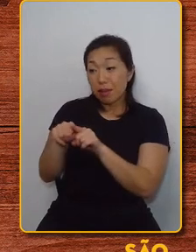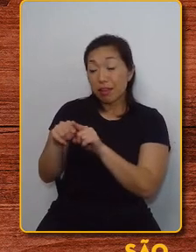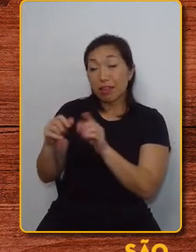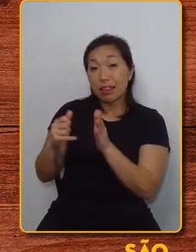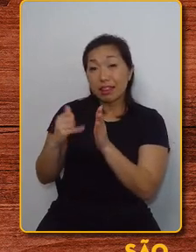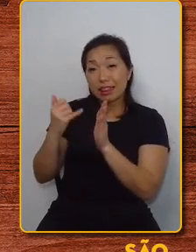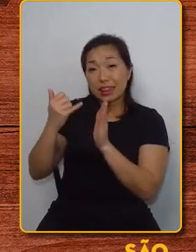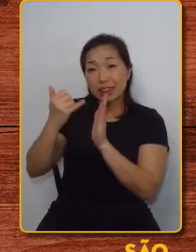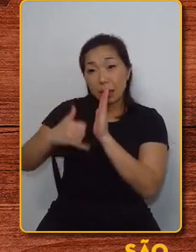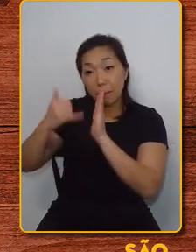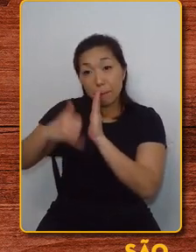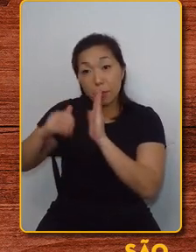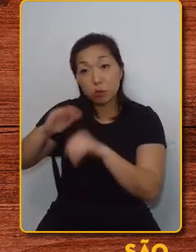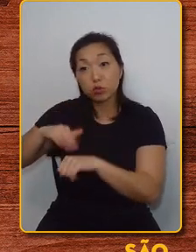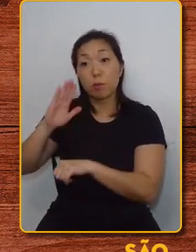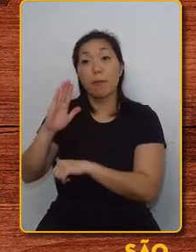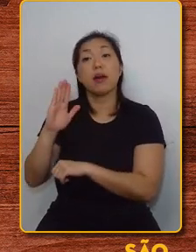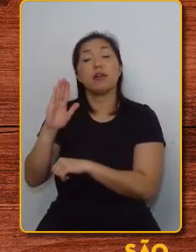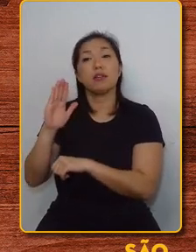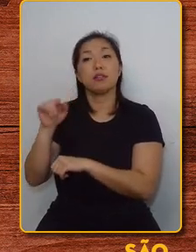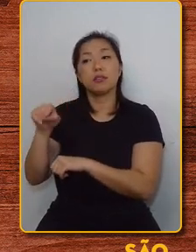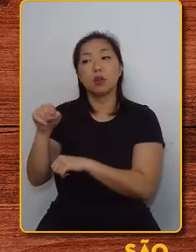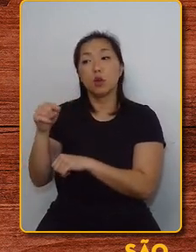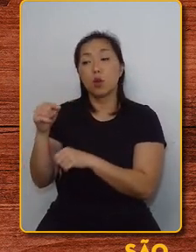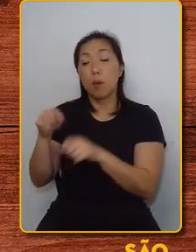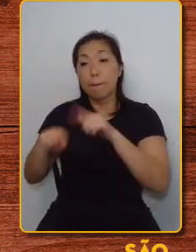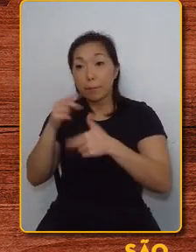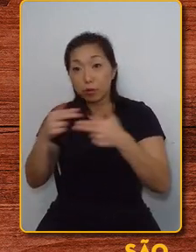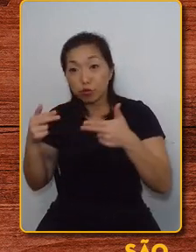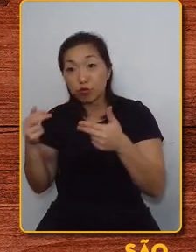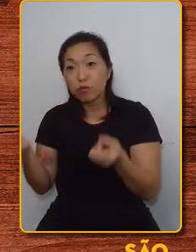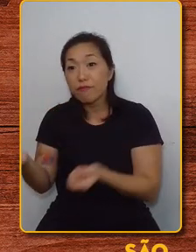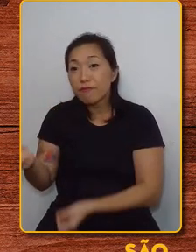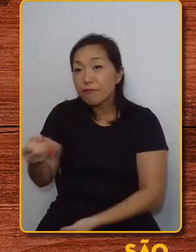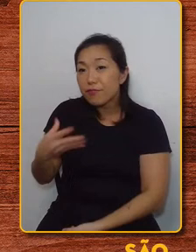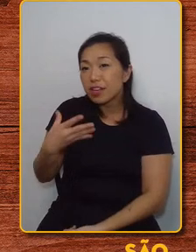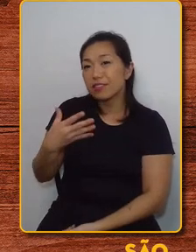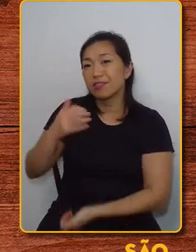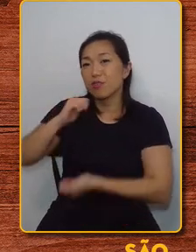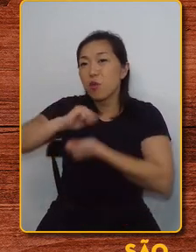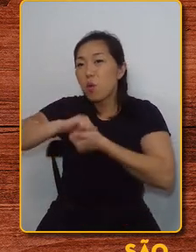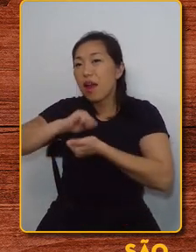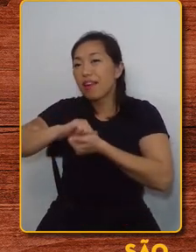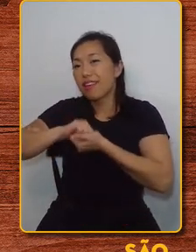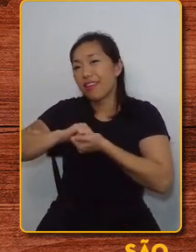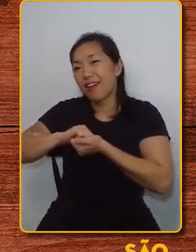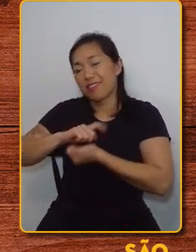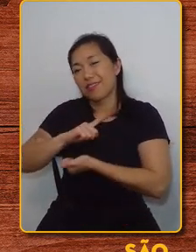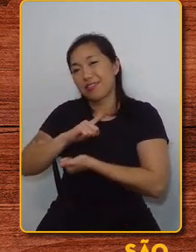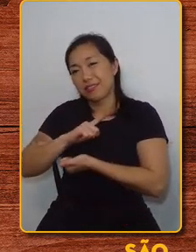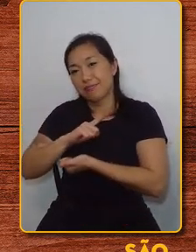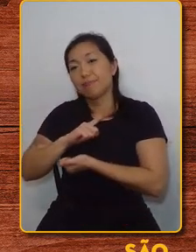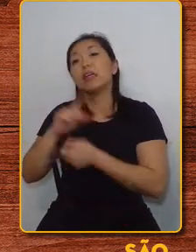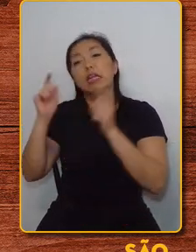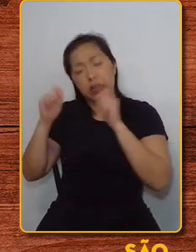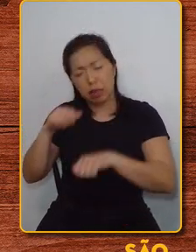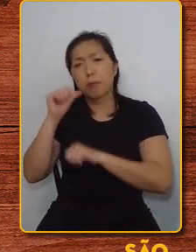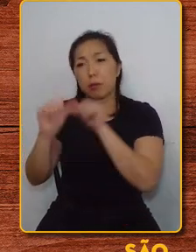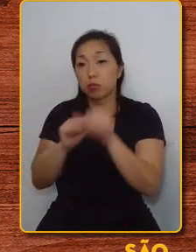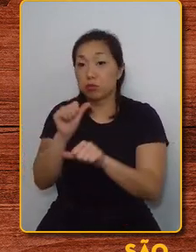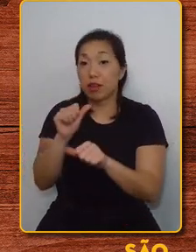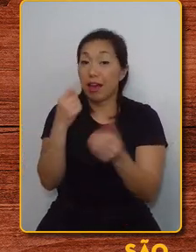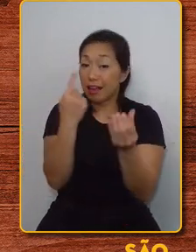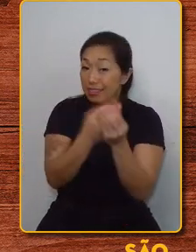proximidade. Então, aí está a raiz do problema. Dá para mudar o preço relativo. A salsicha não